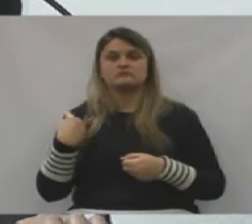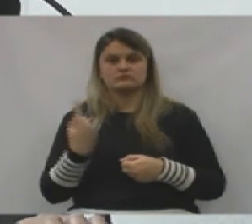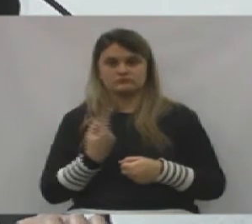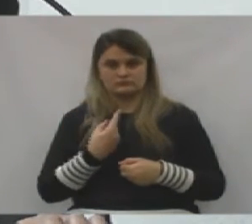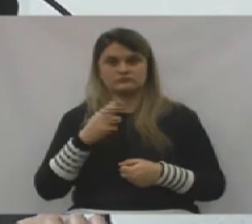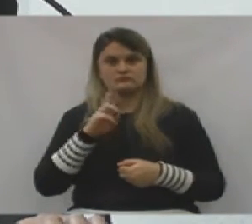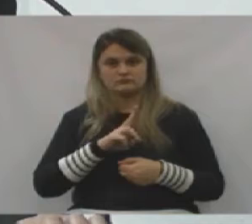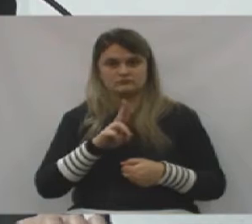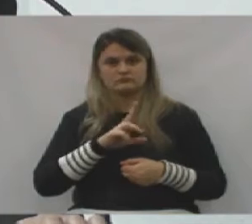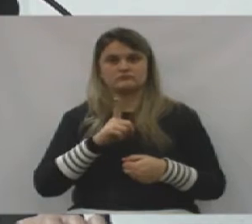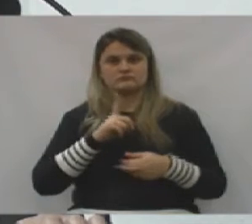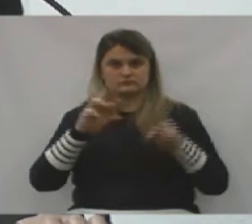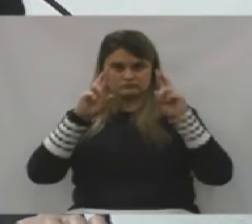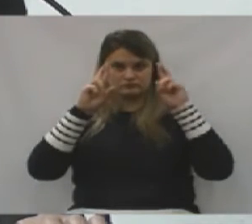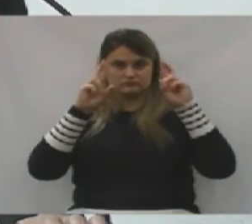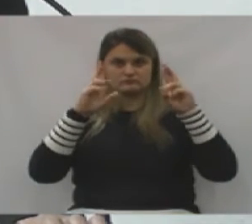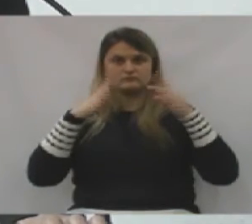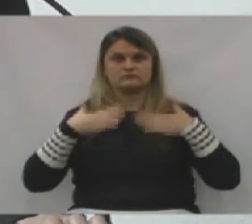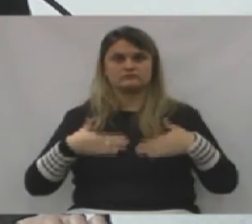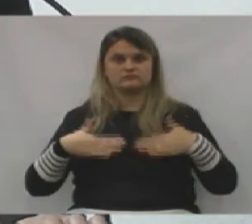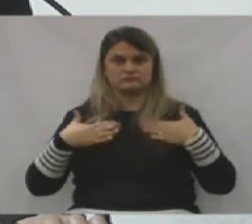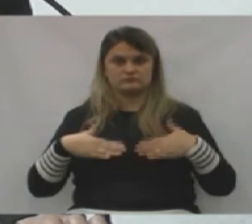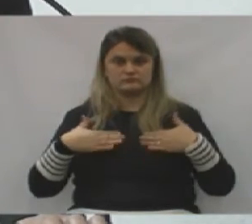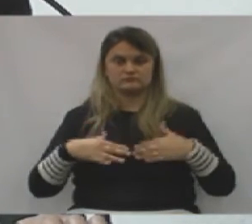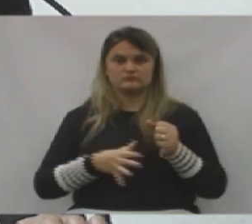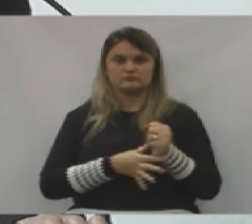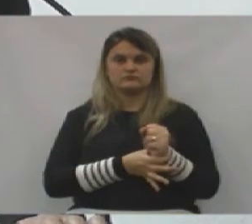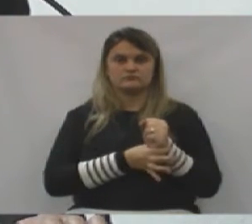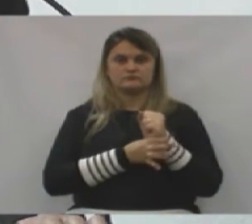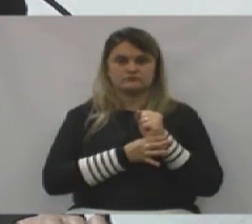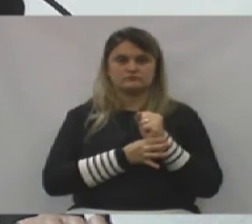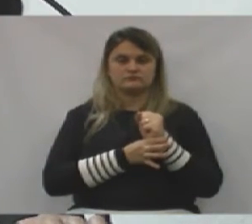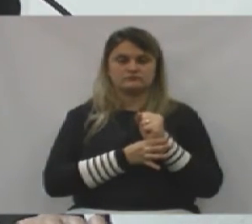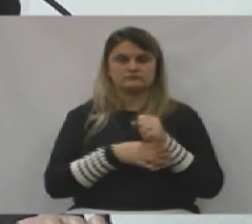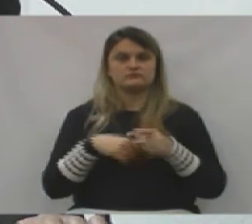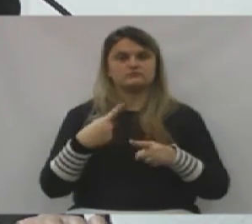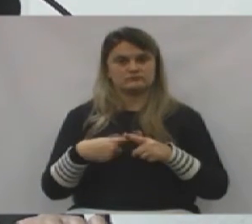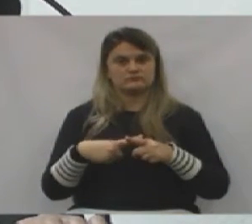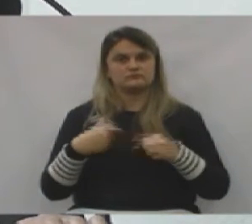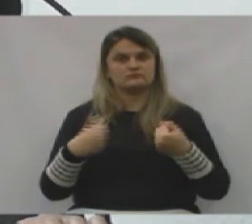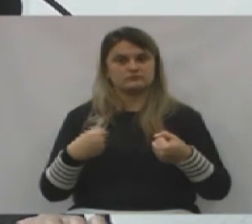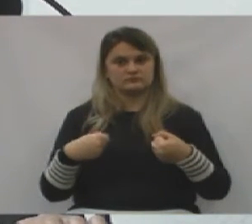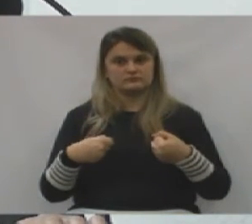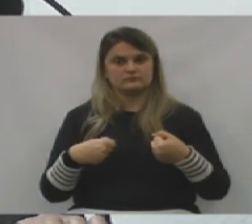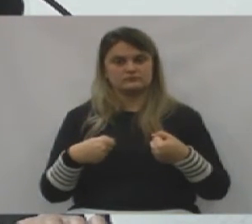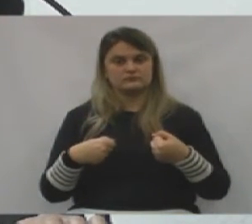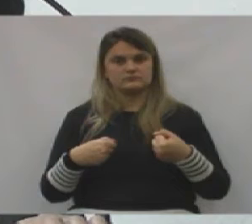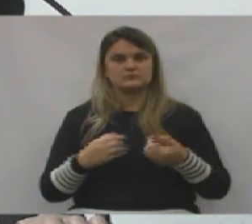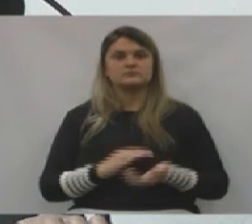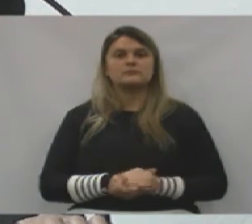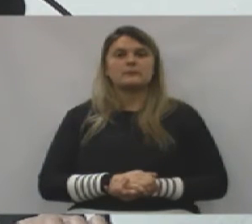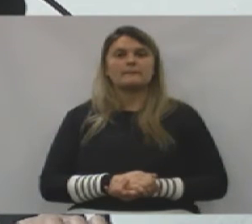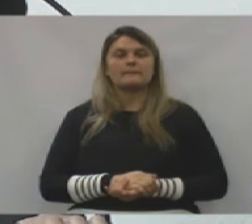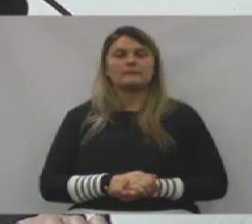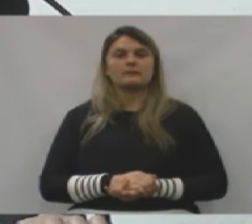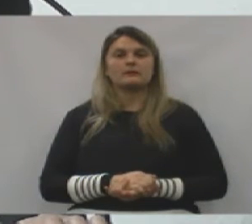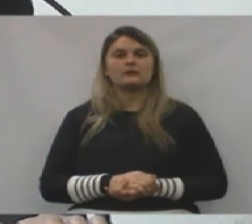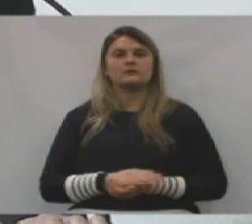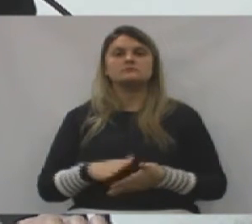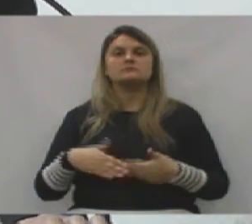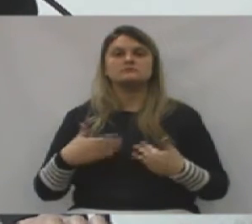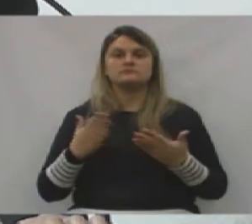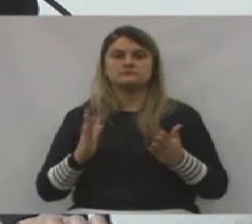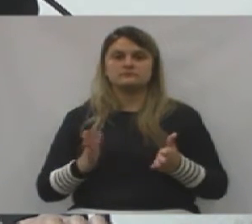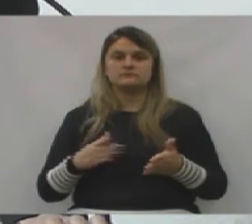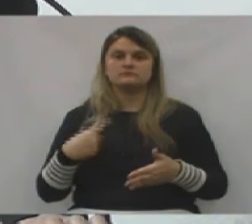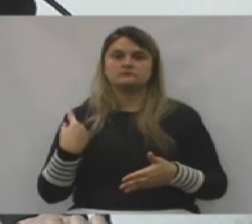com bastante respeito e bastante tranquilidade e segurança, porque é preciso. Então, hoje